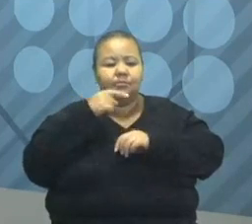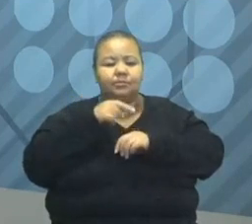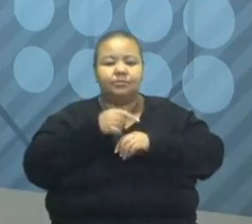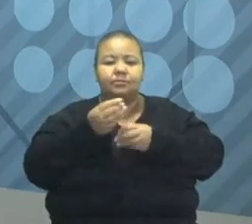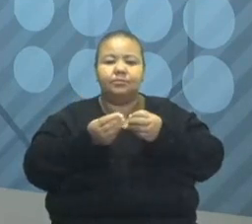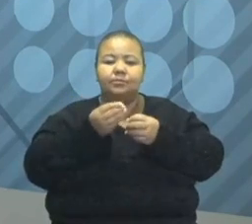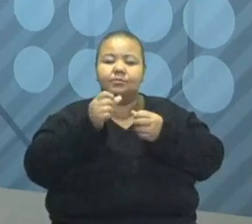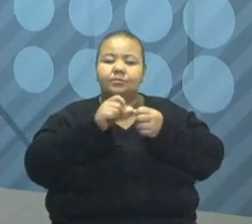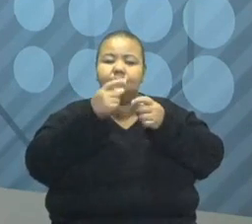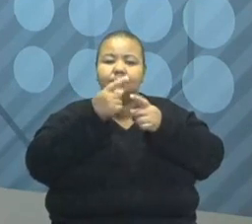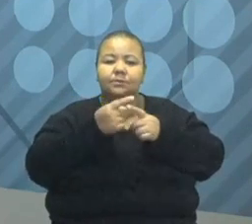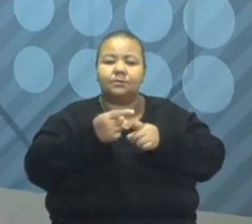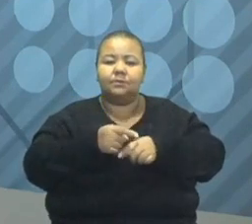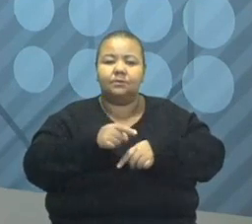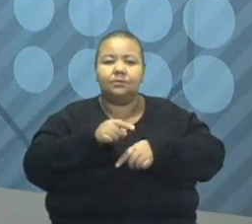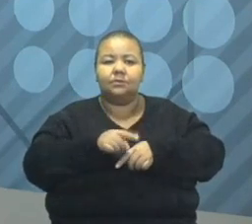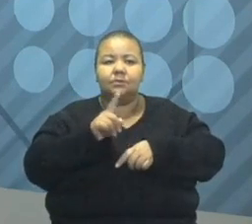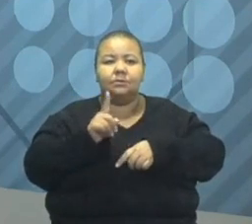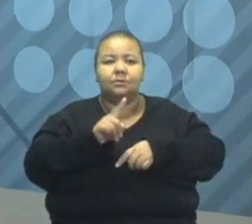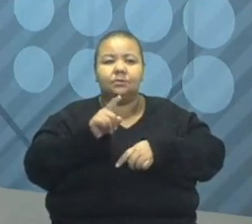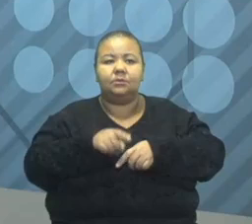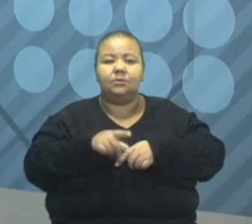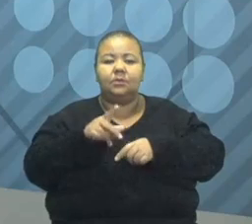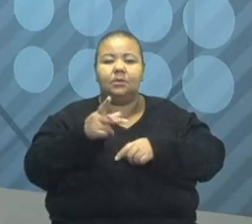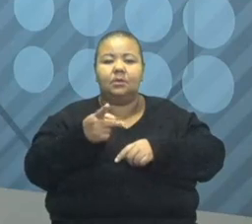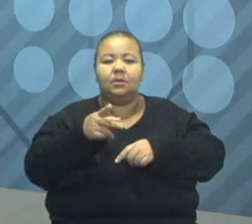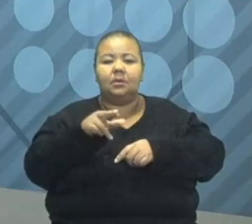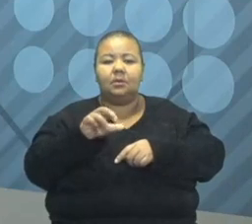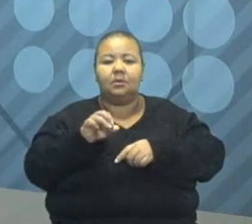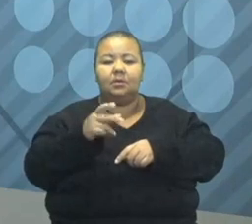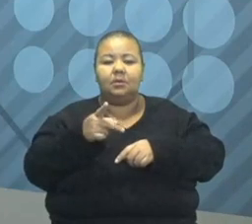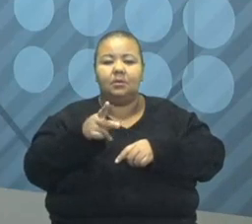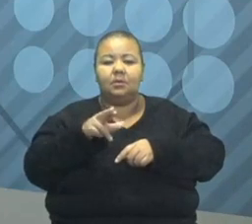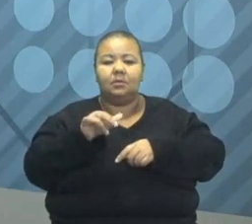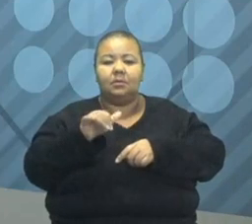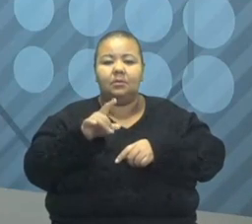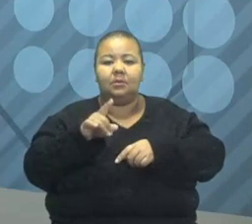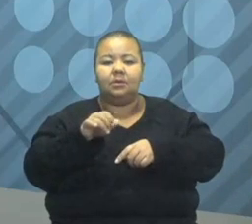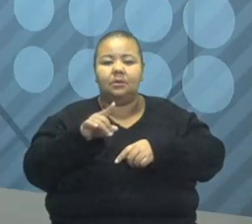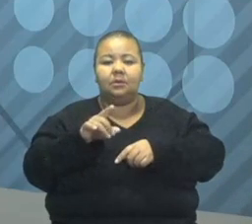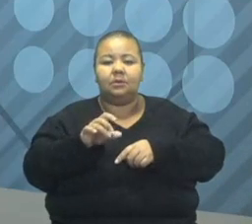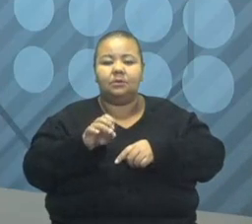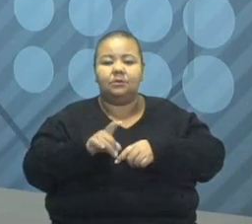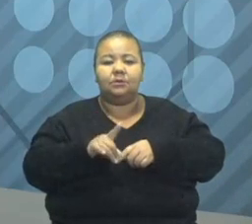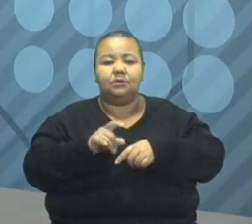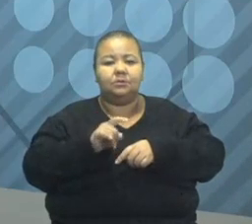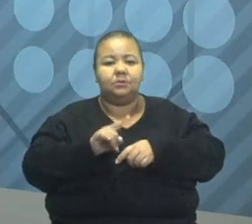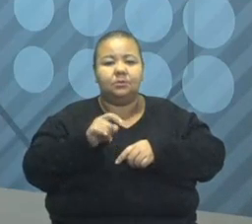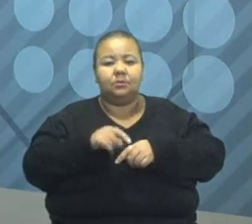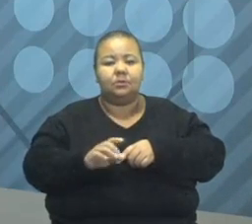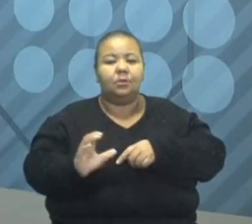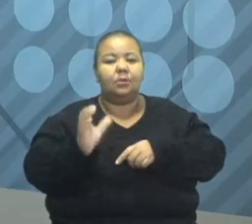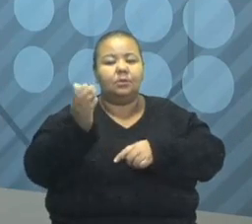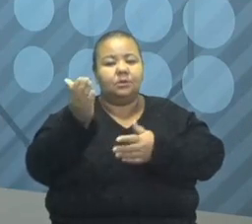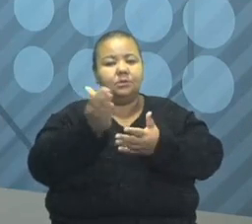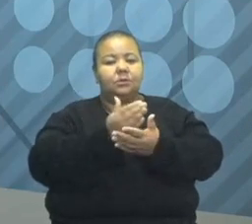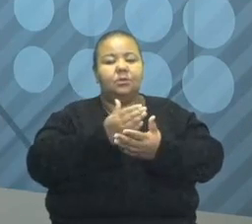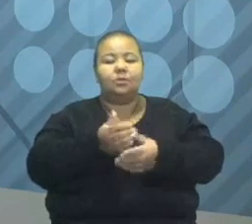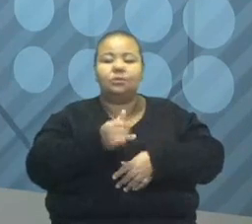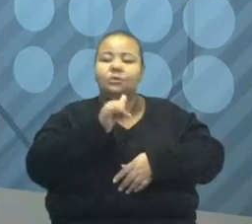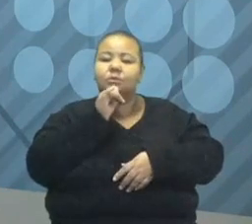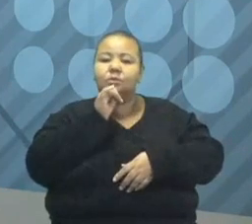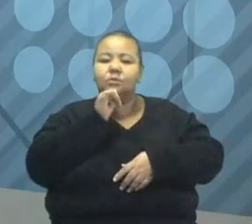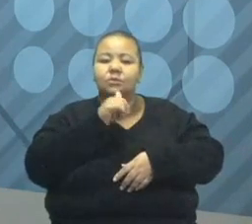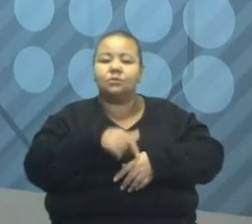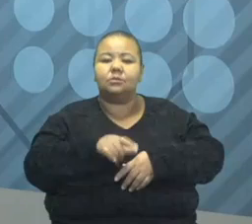da multiplicação. Isso não é uma propriedade da multiplicação de matrizes. Acontece apenas em alguns casos, nesse